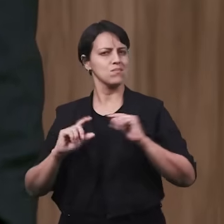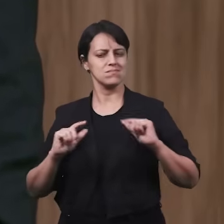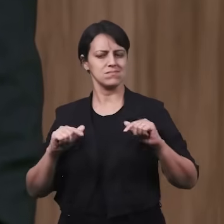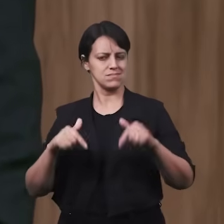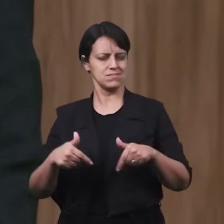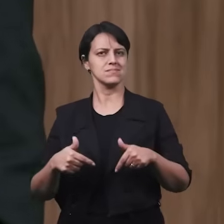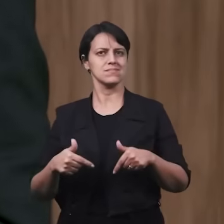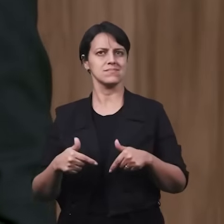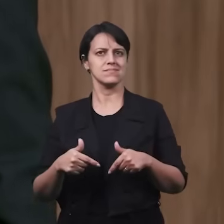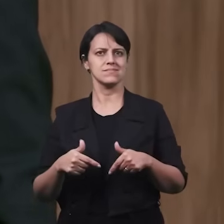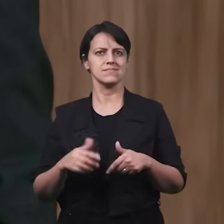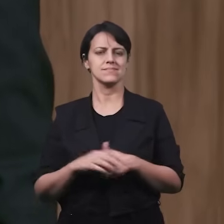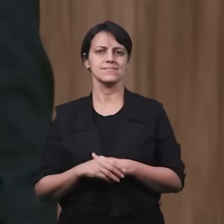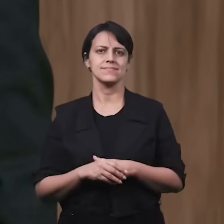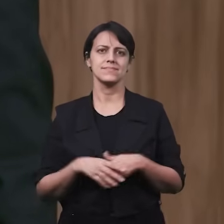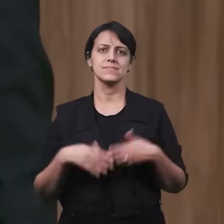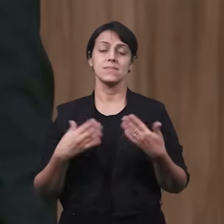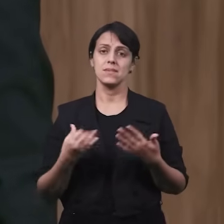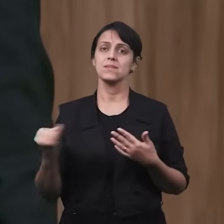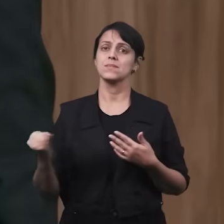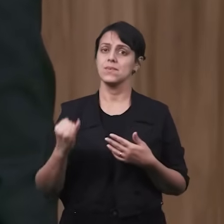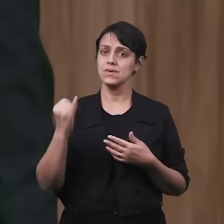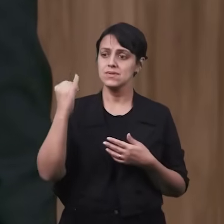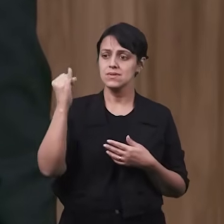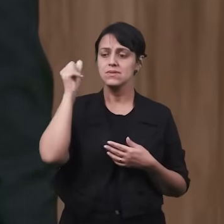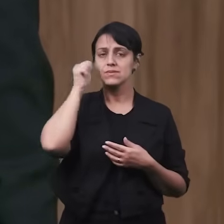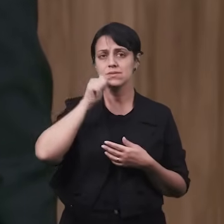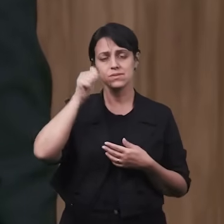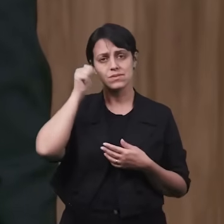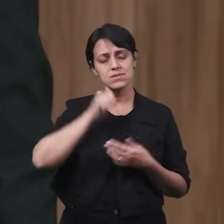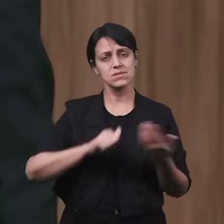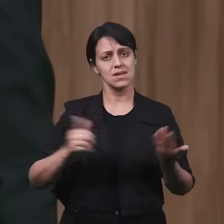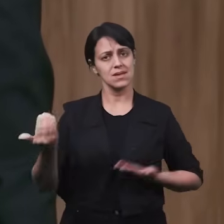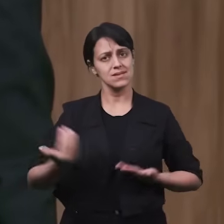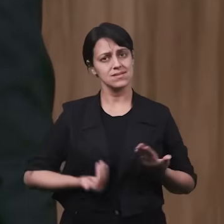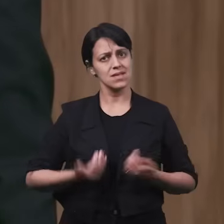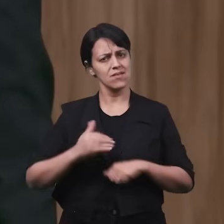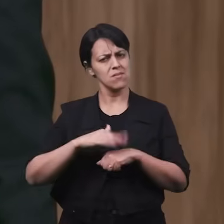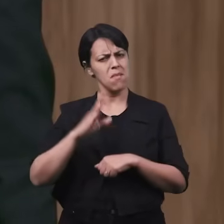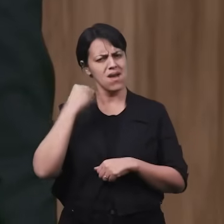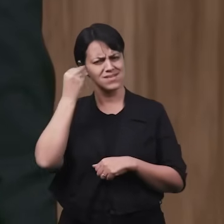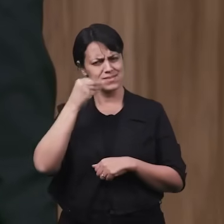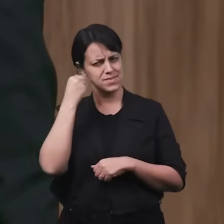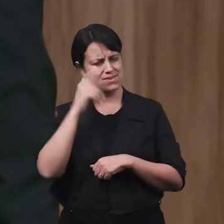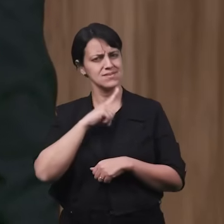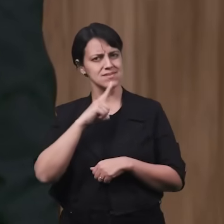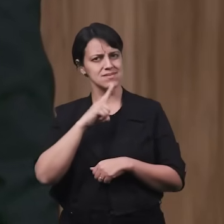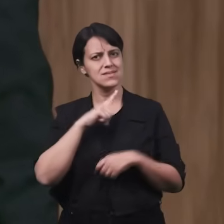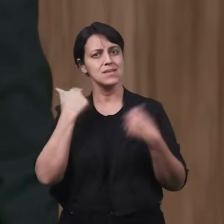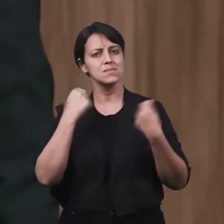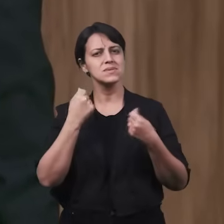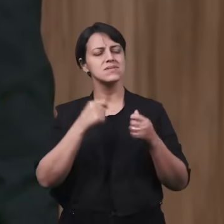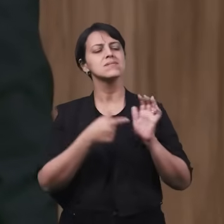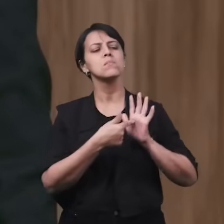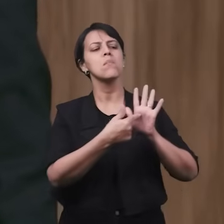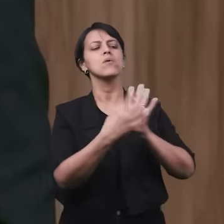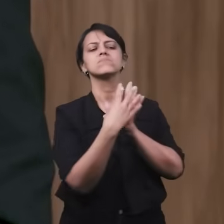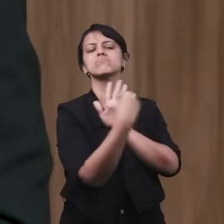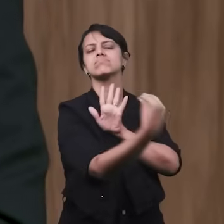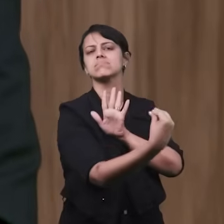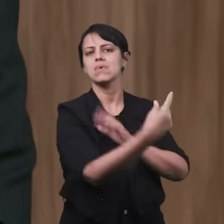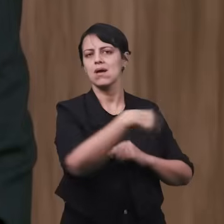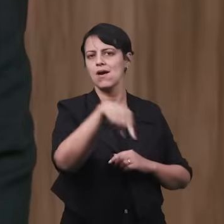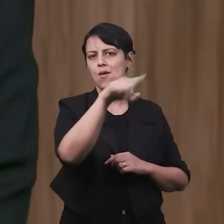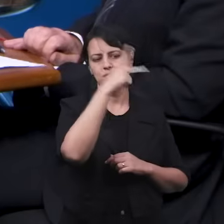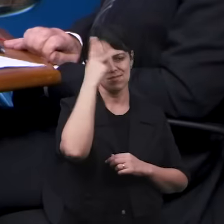E será uma bênção. Agora, a importância das irmãs experientes no seu testemunho para aquelas novas que estão